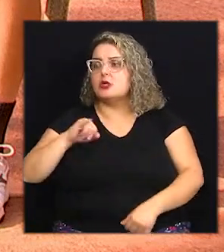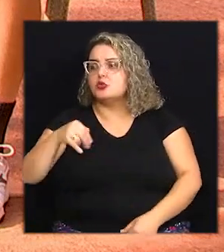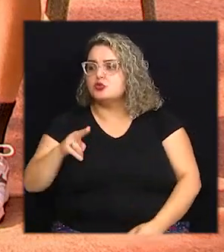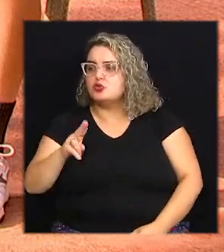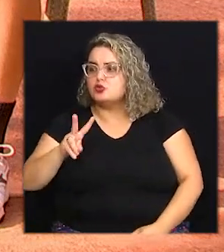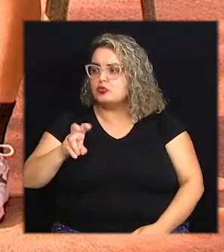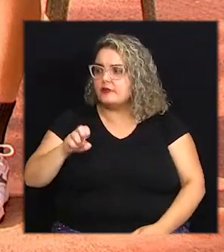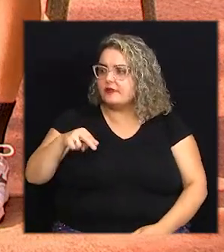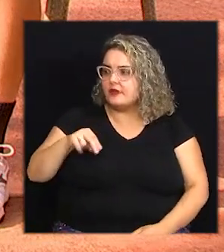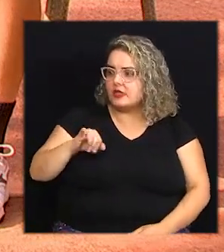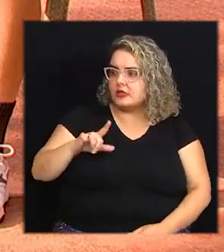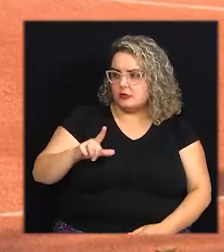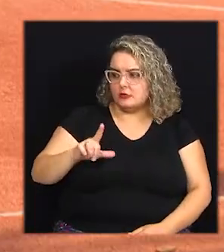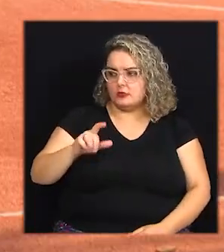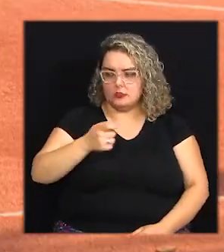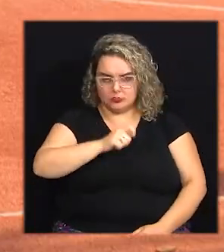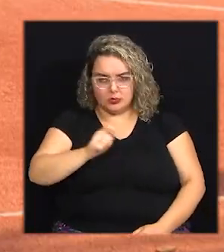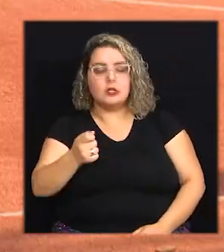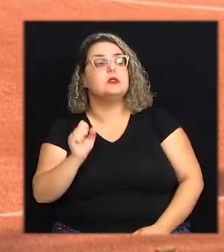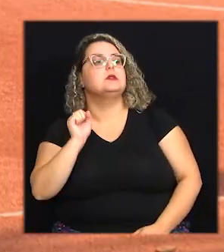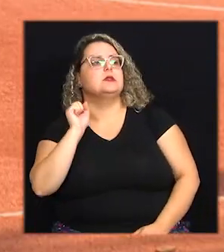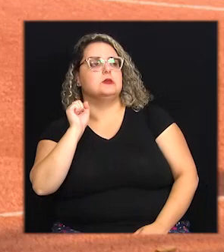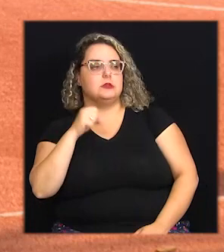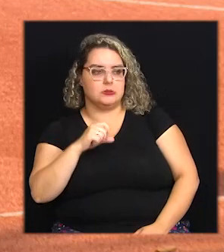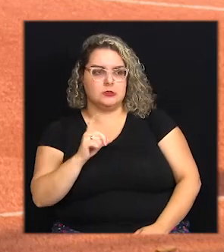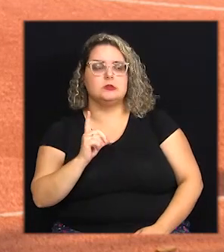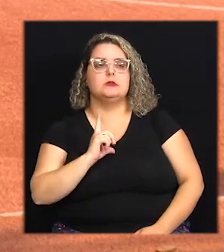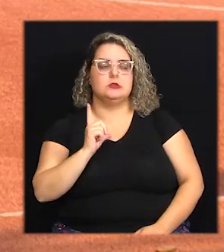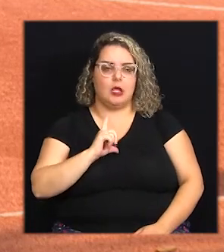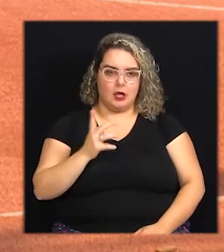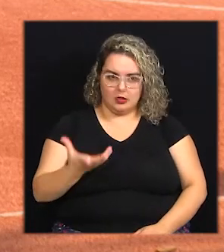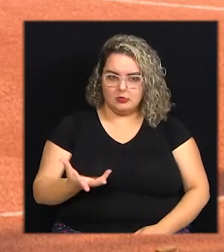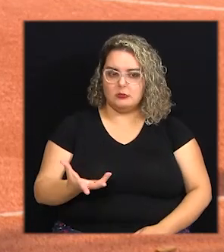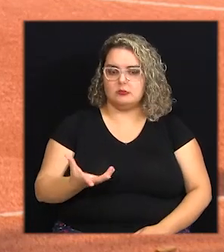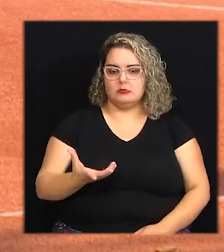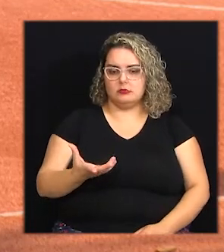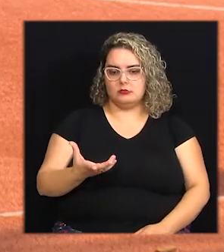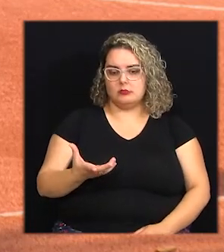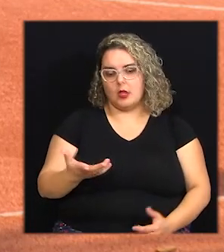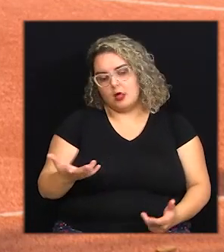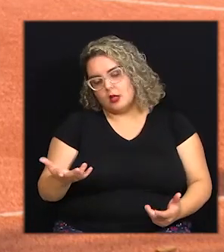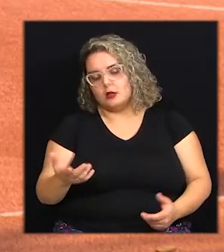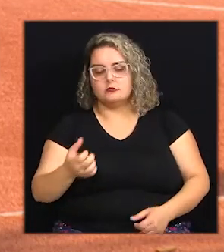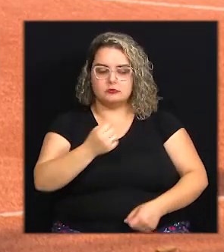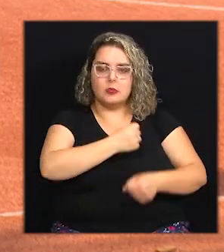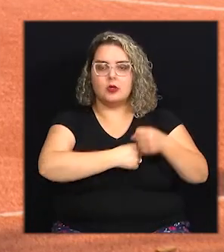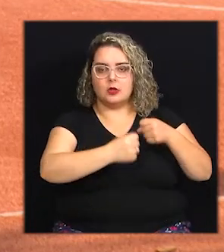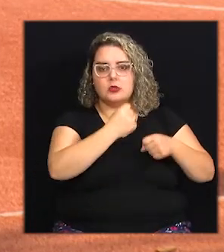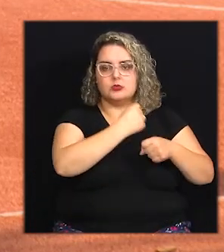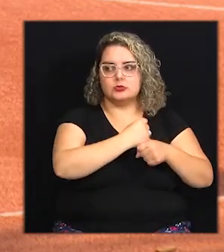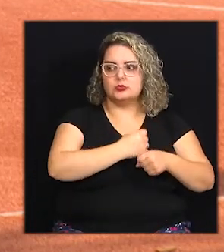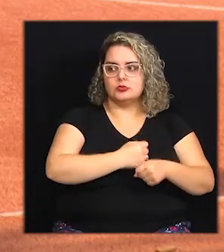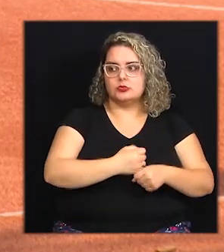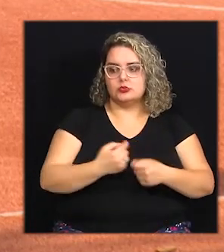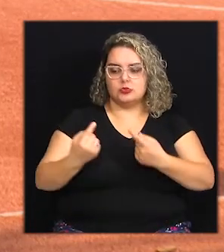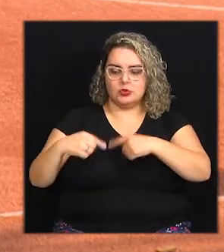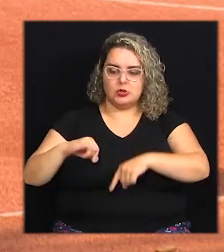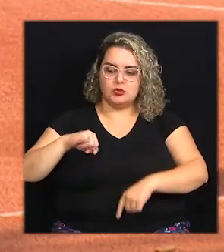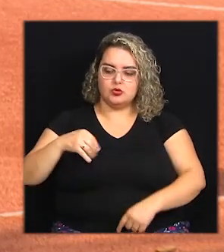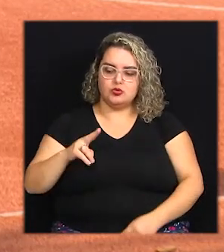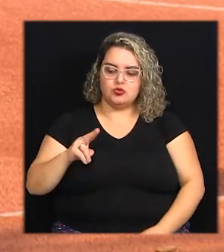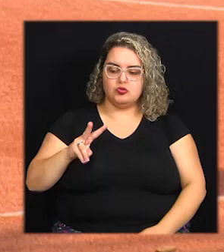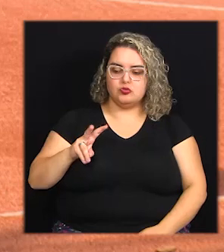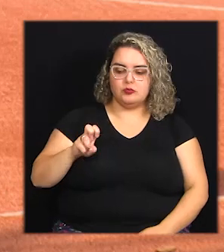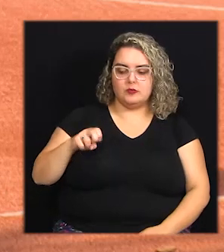do tênis? Sim, tem o juvenil. Eu, inclusive, até ano passado eu joguei bastante torneio juvenil.